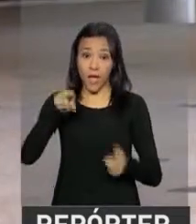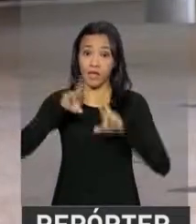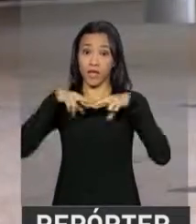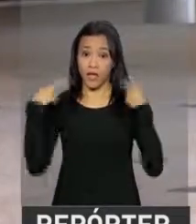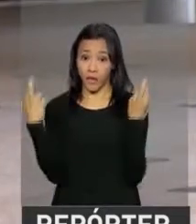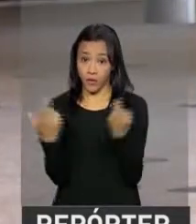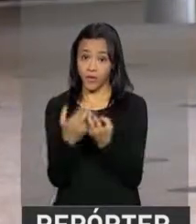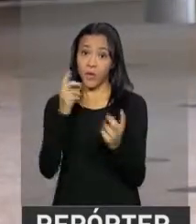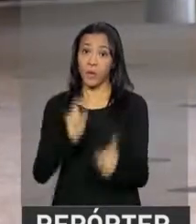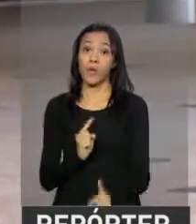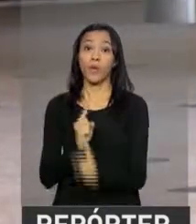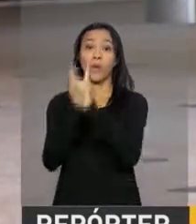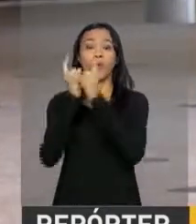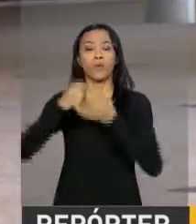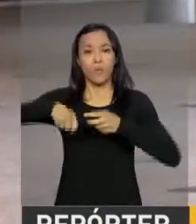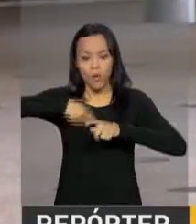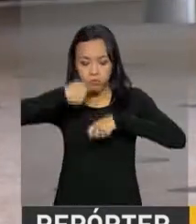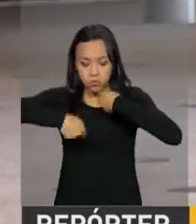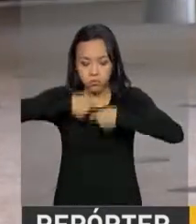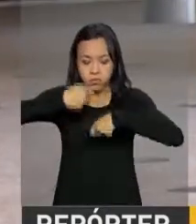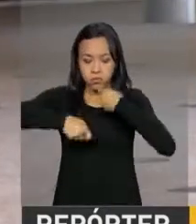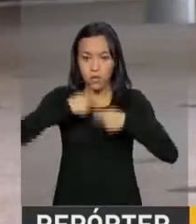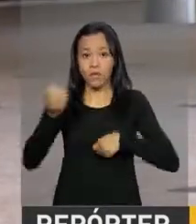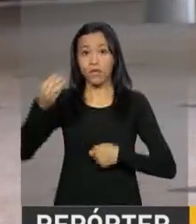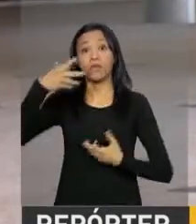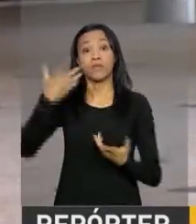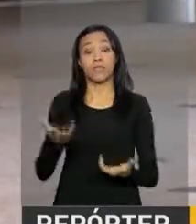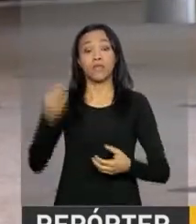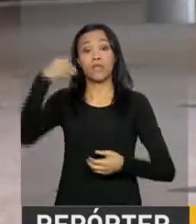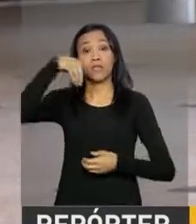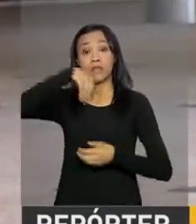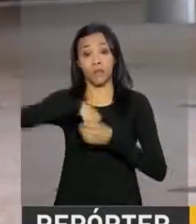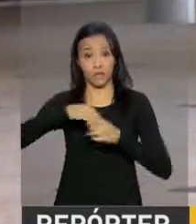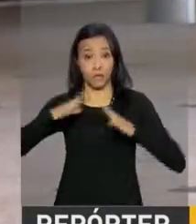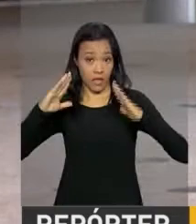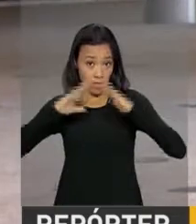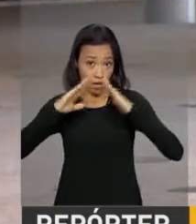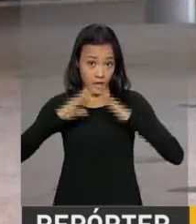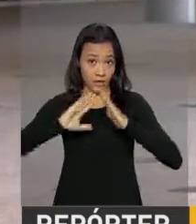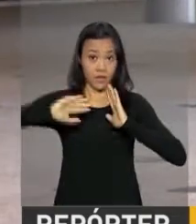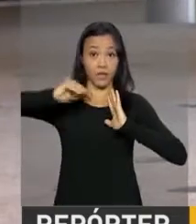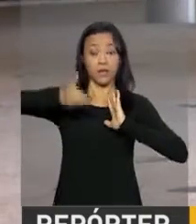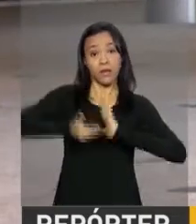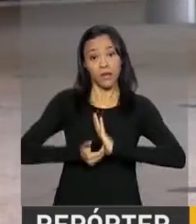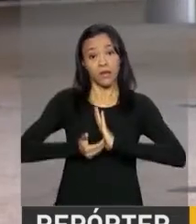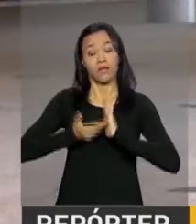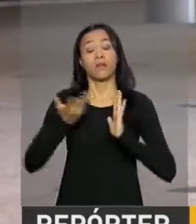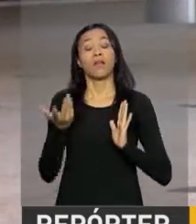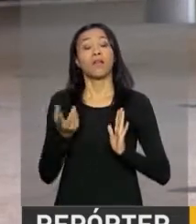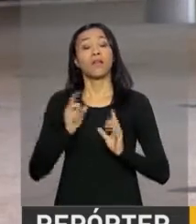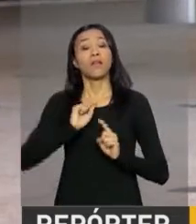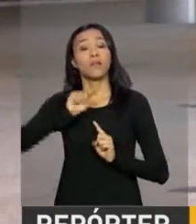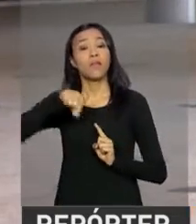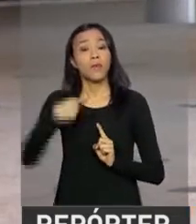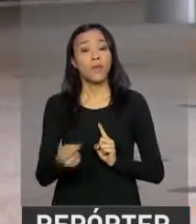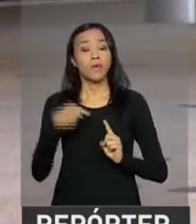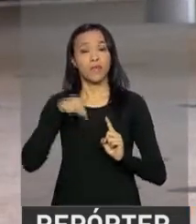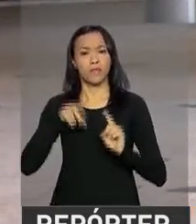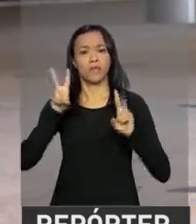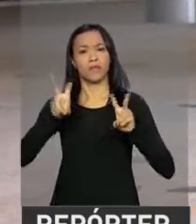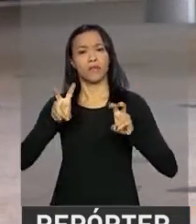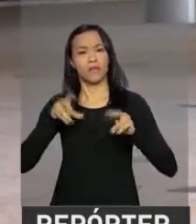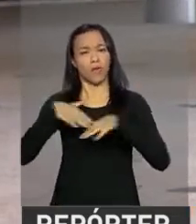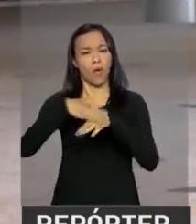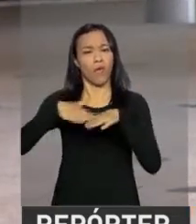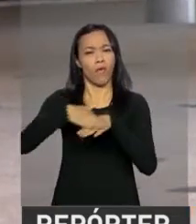foi um encontro, um almoço na residência oficial da Câmara dos Deputados. Na pauta desse encontro do presidente em exercício